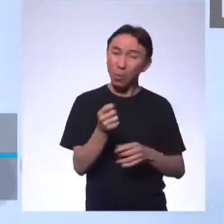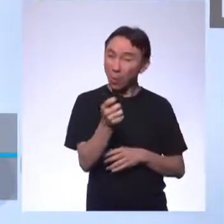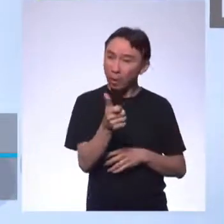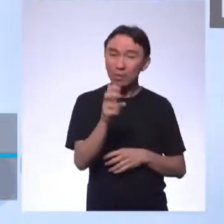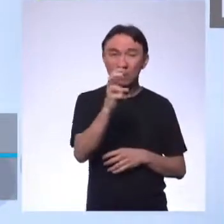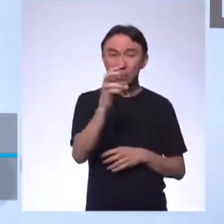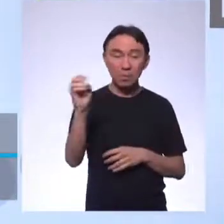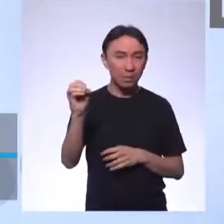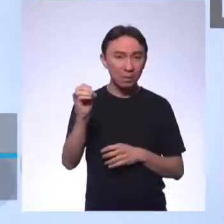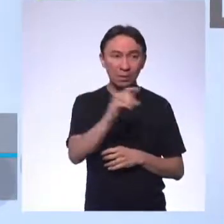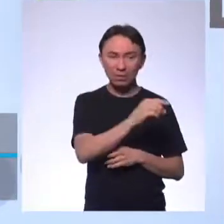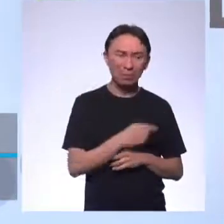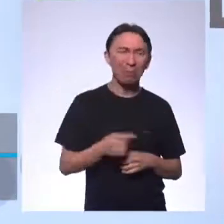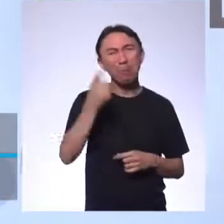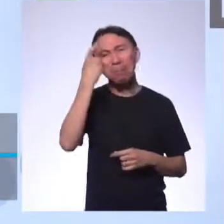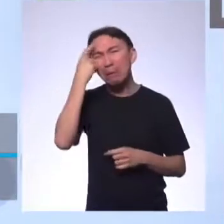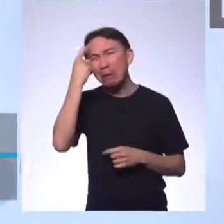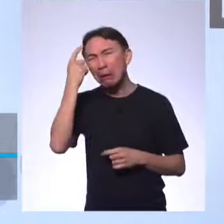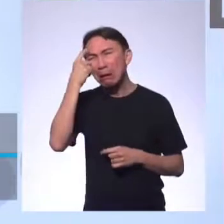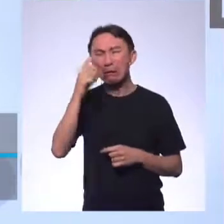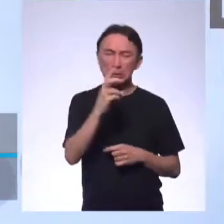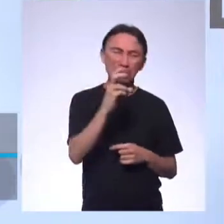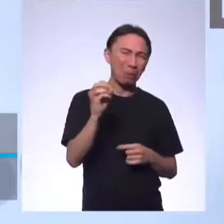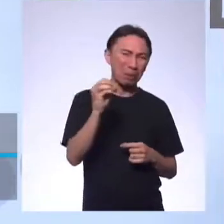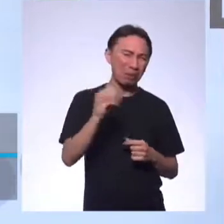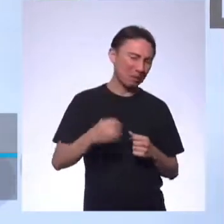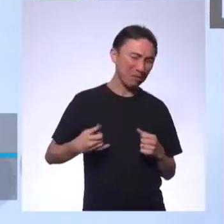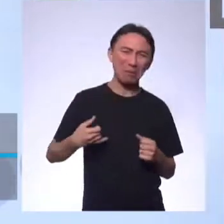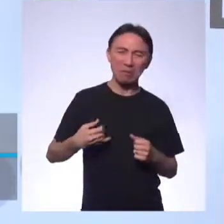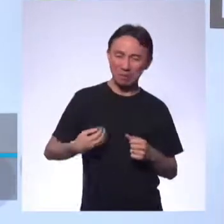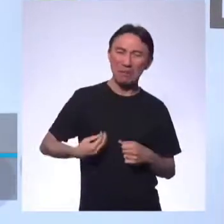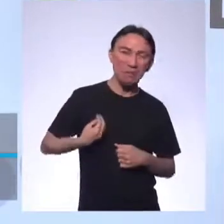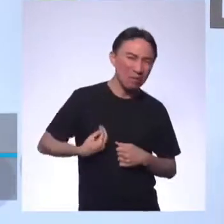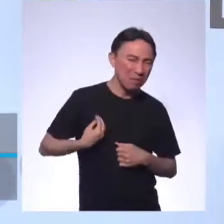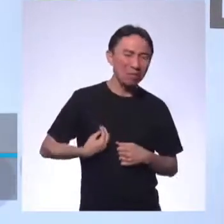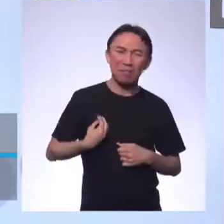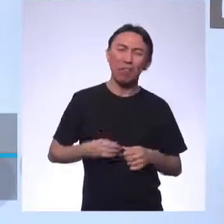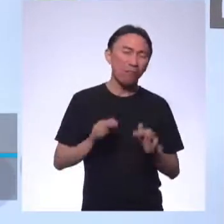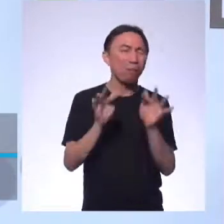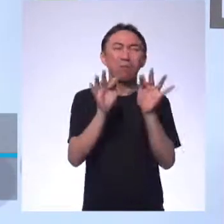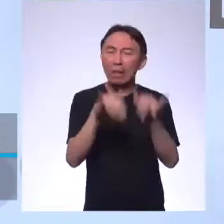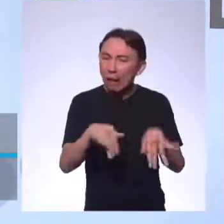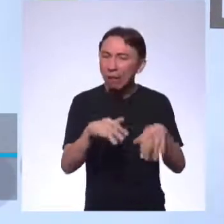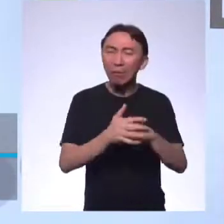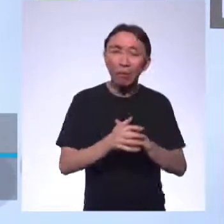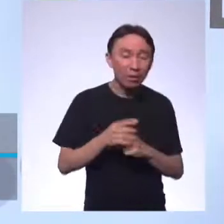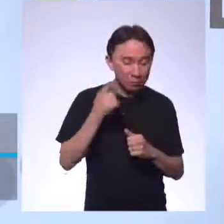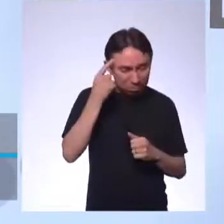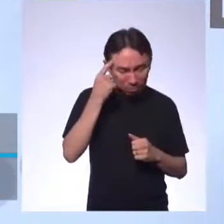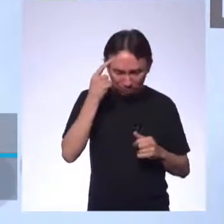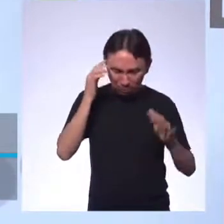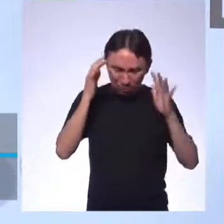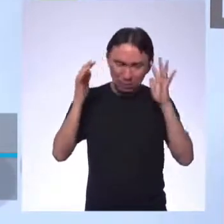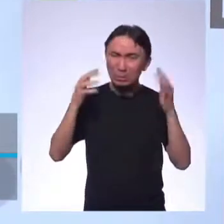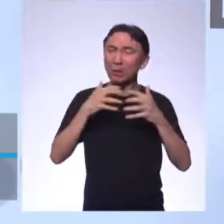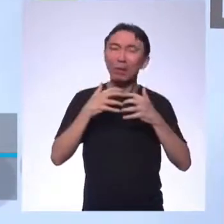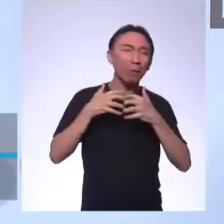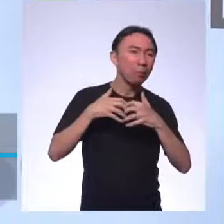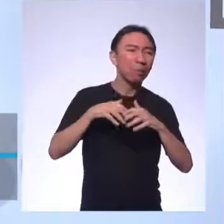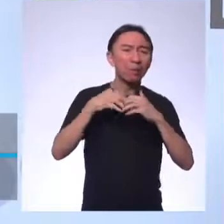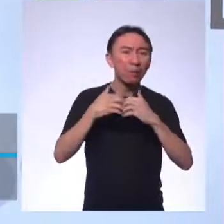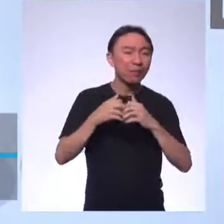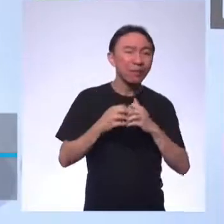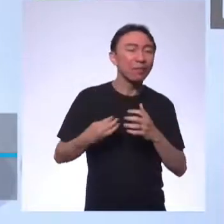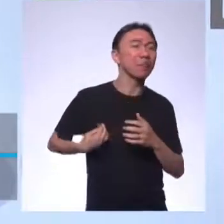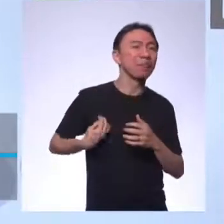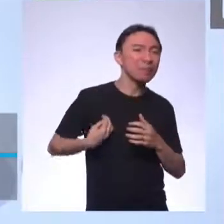os 50 anos é o fim da vida. Então ele começa a fazer um balanço de relacionamentos, amor, né? E aí começa a revisitar a